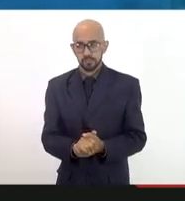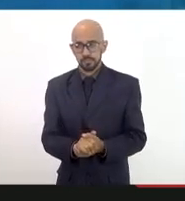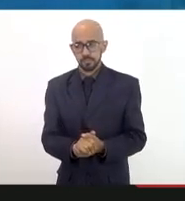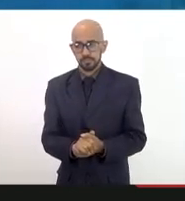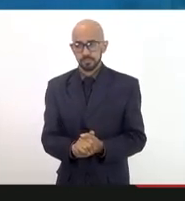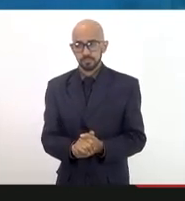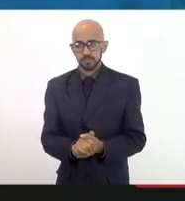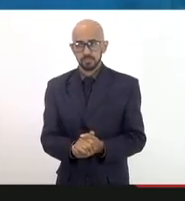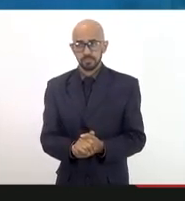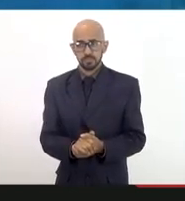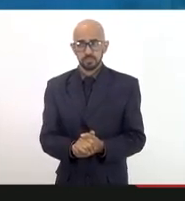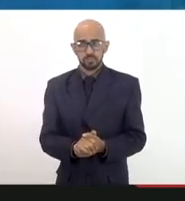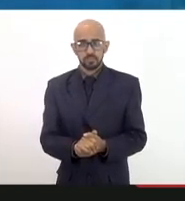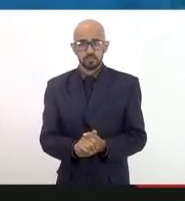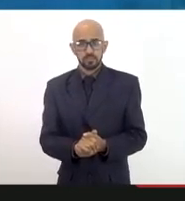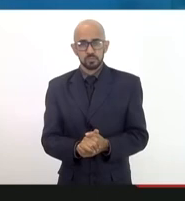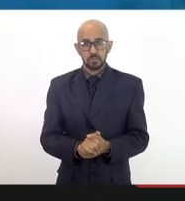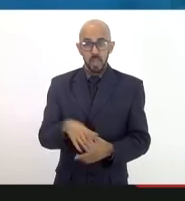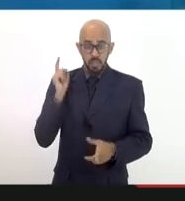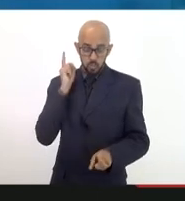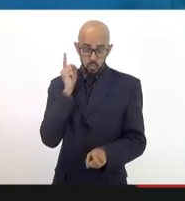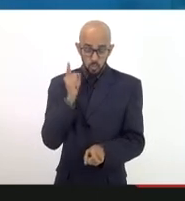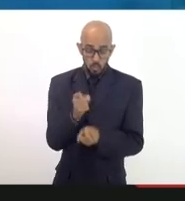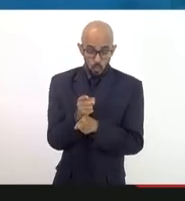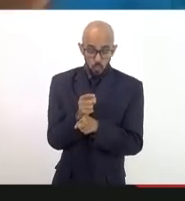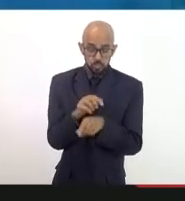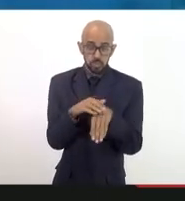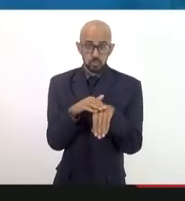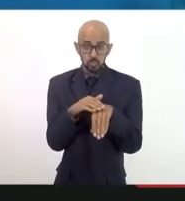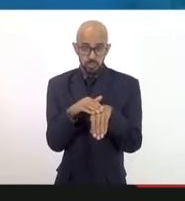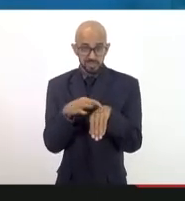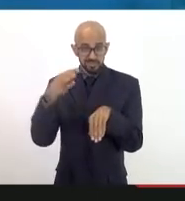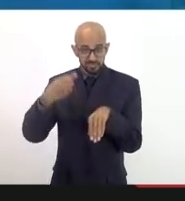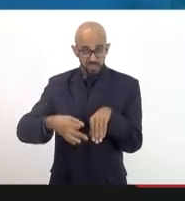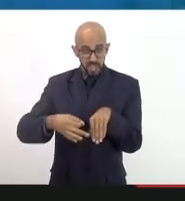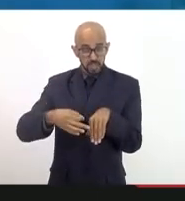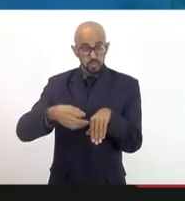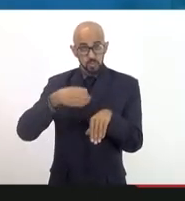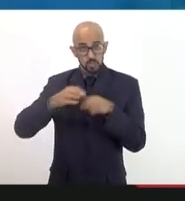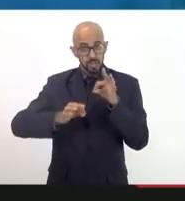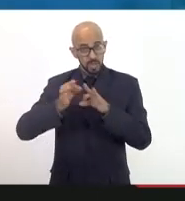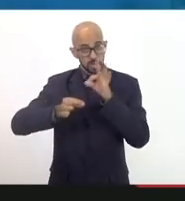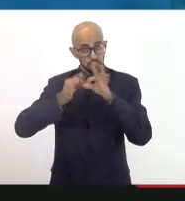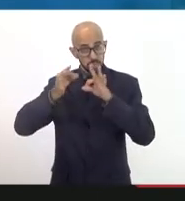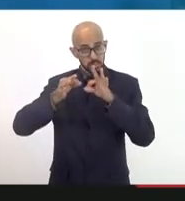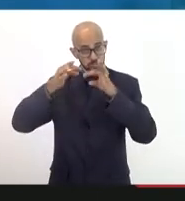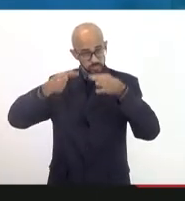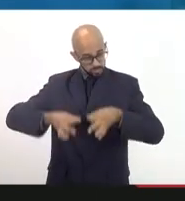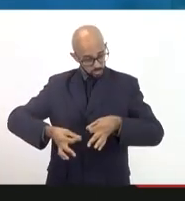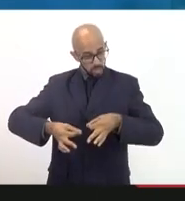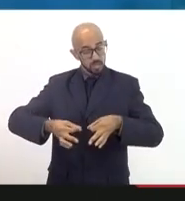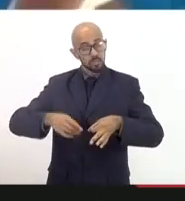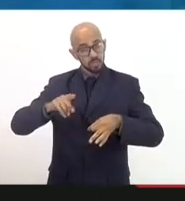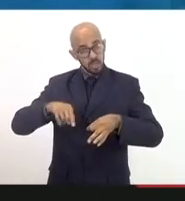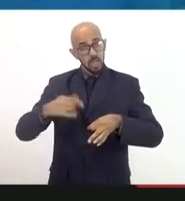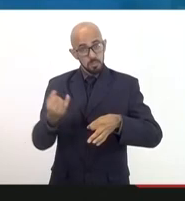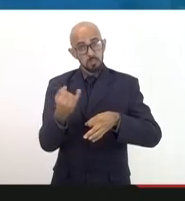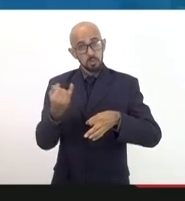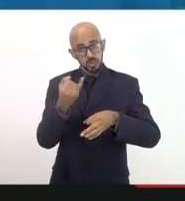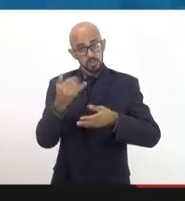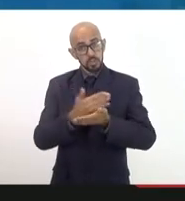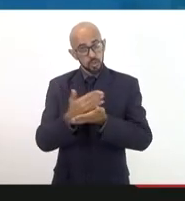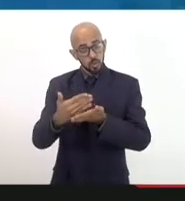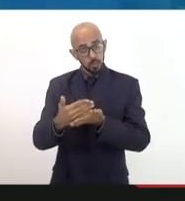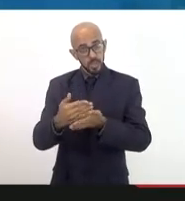o diagnóstico precoce e o tratamento adequado, eles se iniciam lá na ponta do sistema, iniciam na atenção primária, iniciam nos municípios.